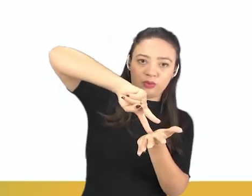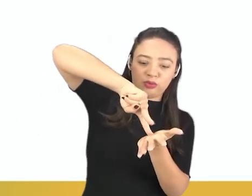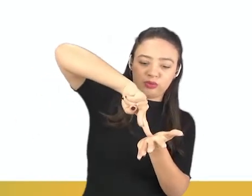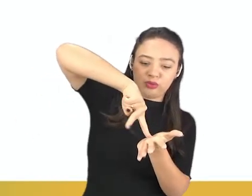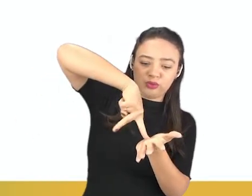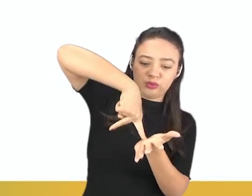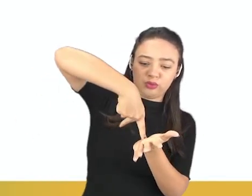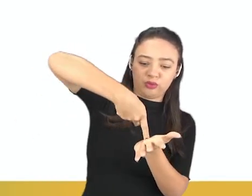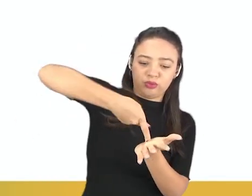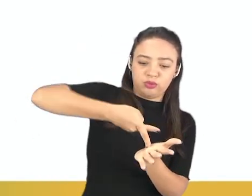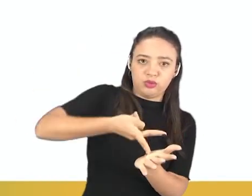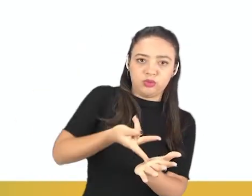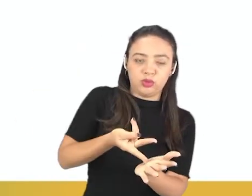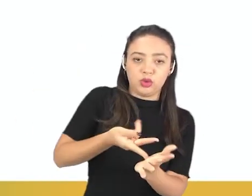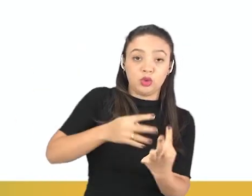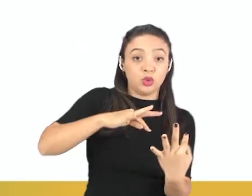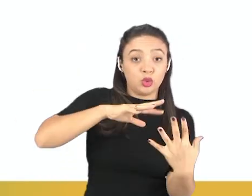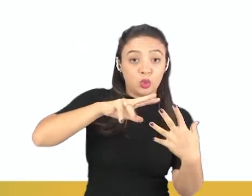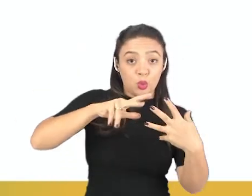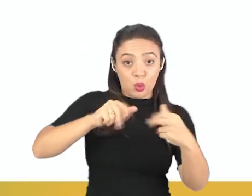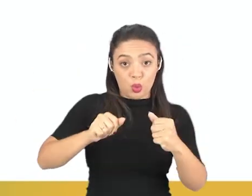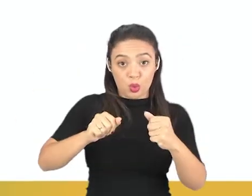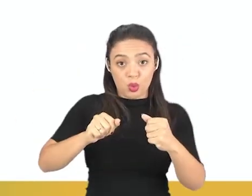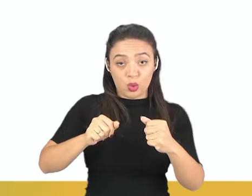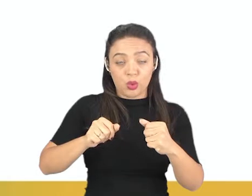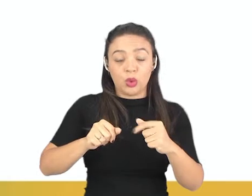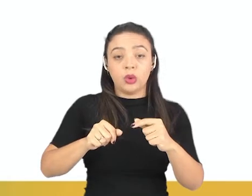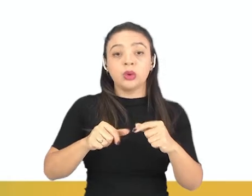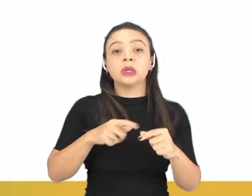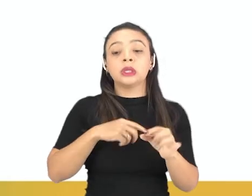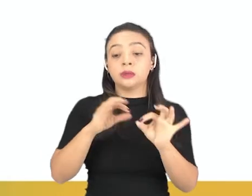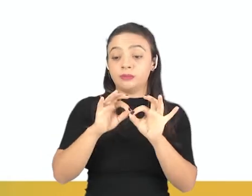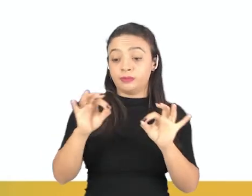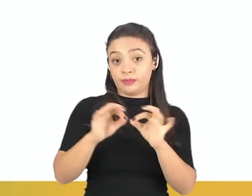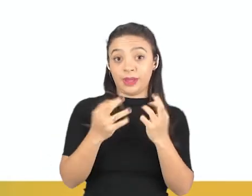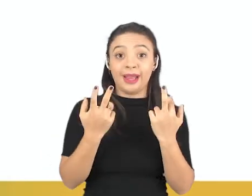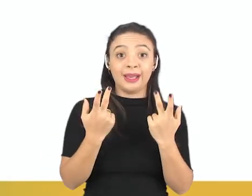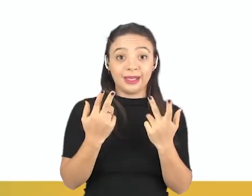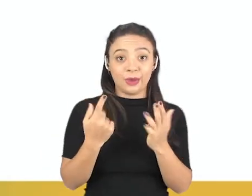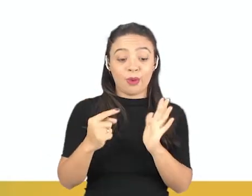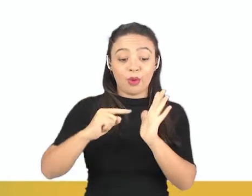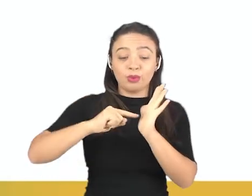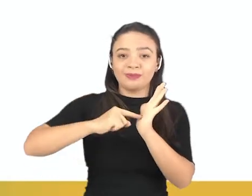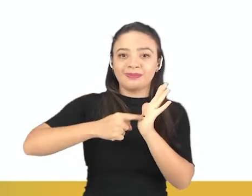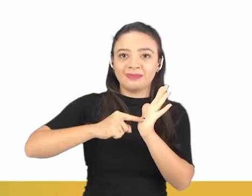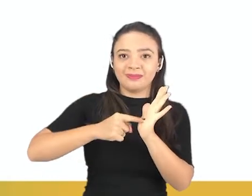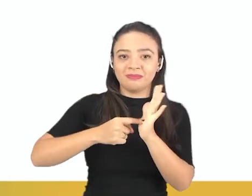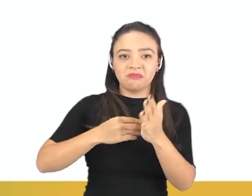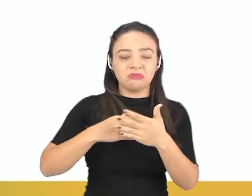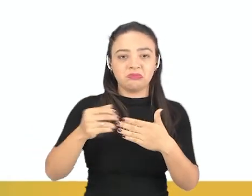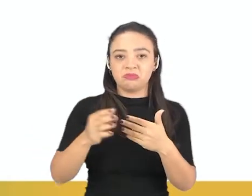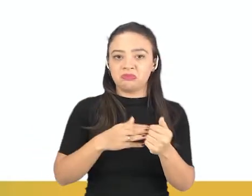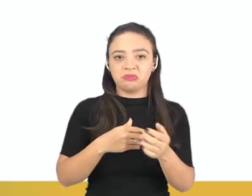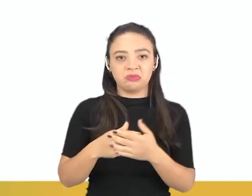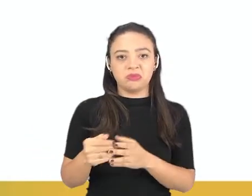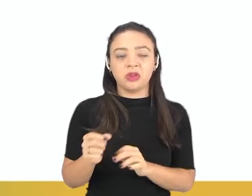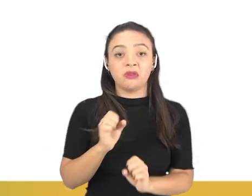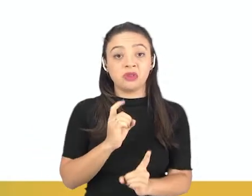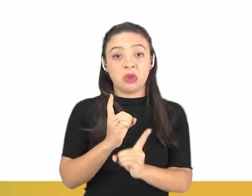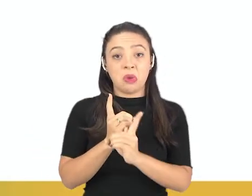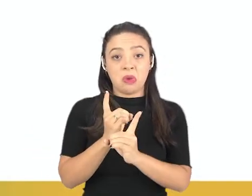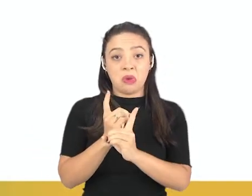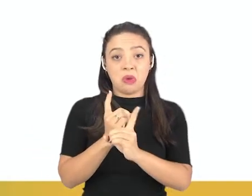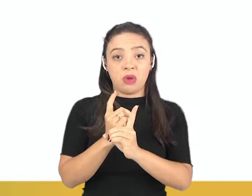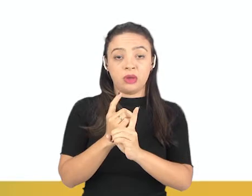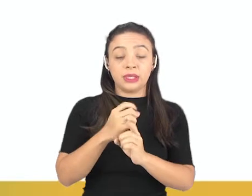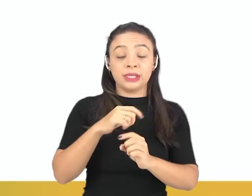compasso né estão a mesma distância do centro da circunferência ou seja qualquer. Que você pegar em cima da linha